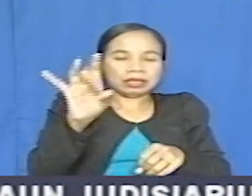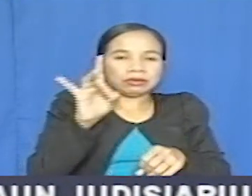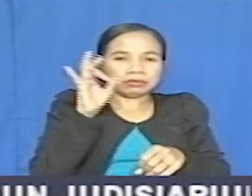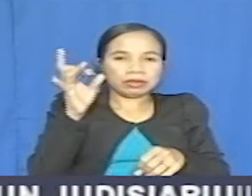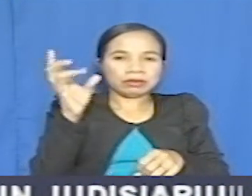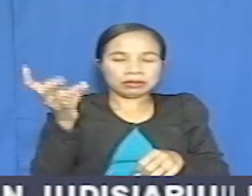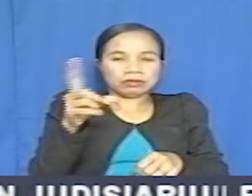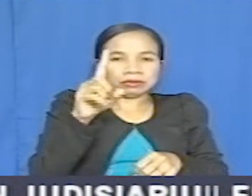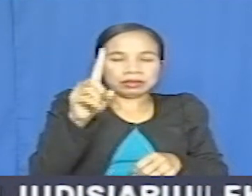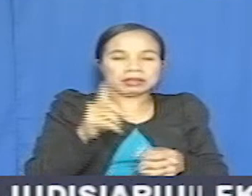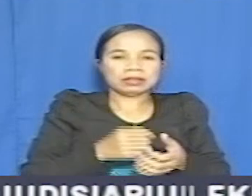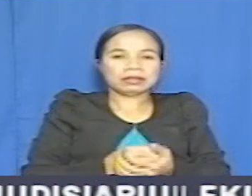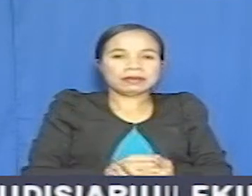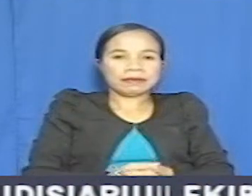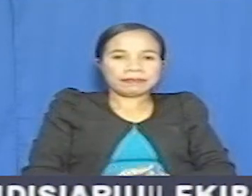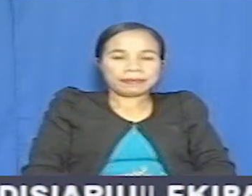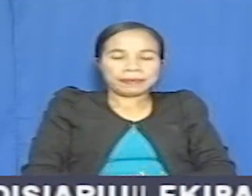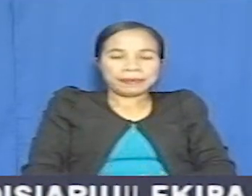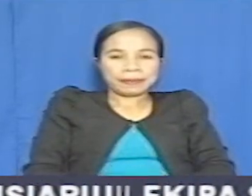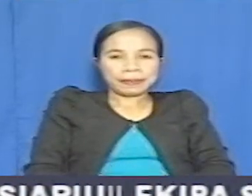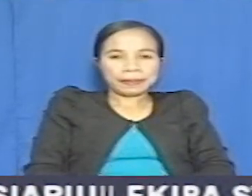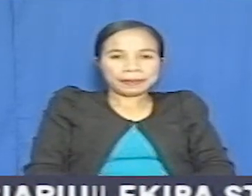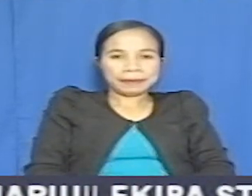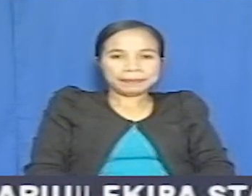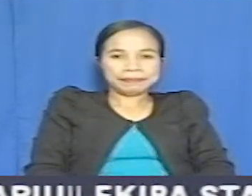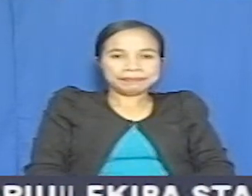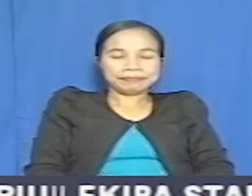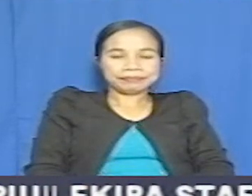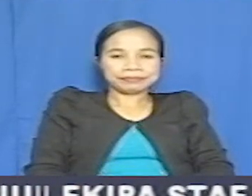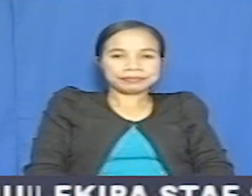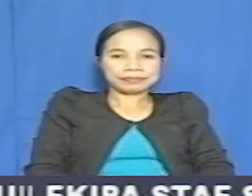Hitunulo Recensida. Nuno Moraes, Alexandre dos Santos, ba RTTL.